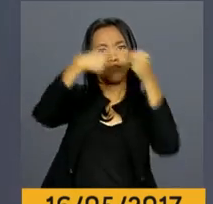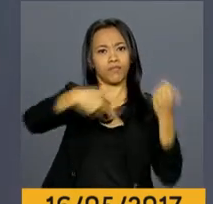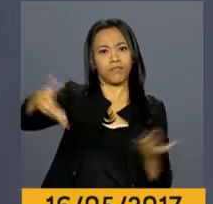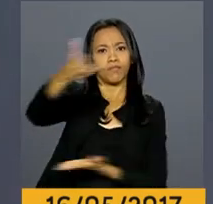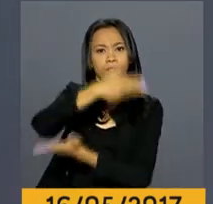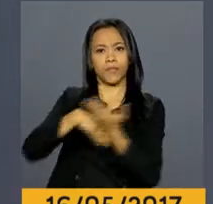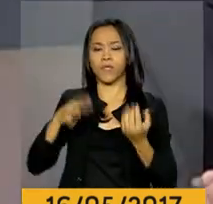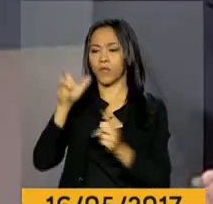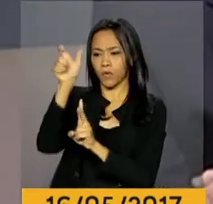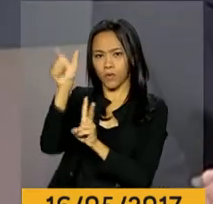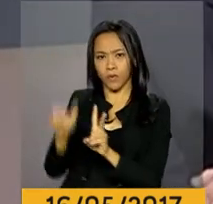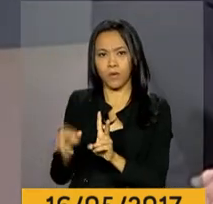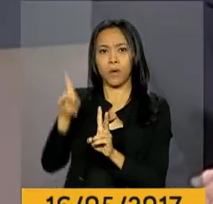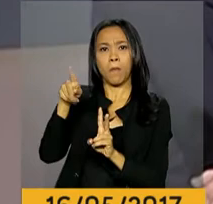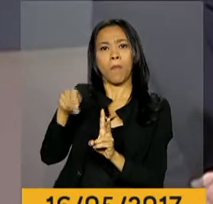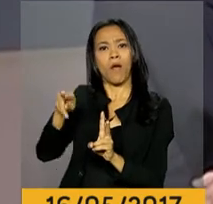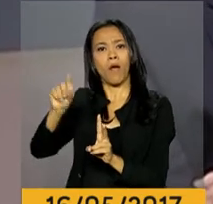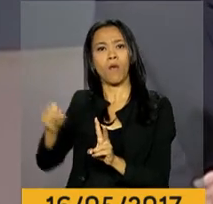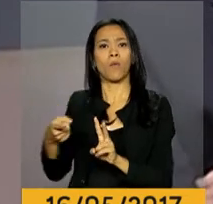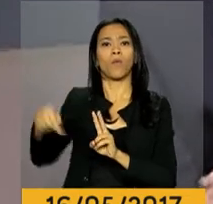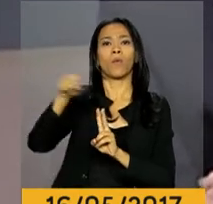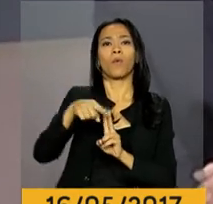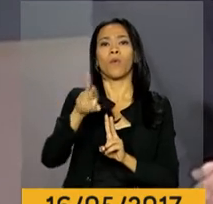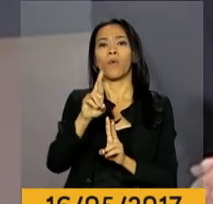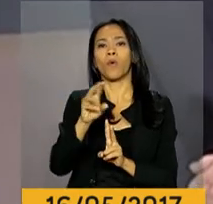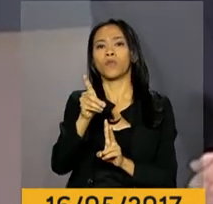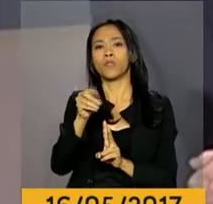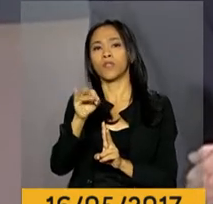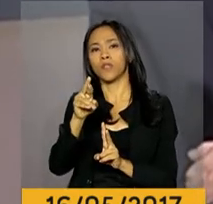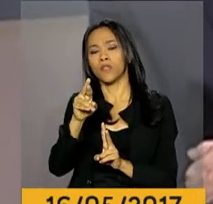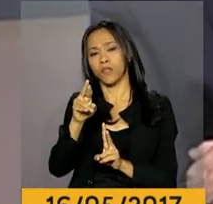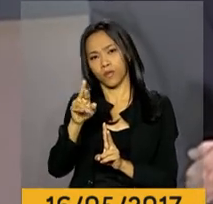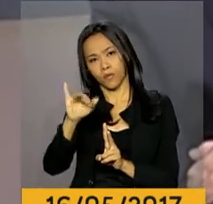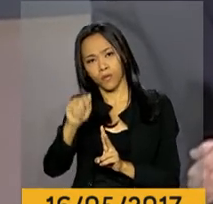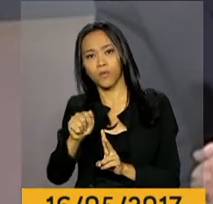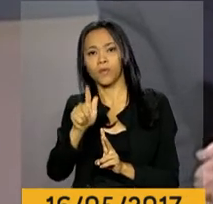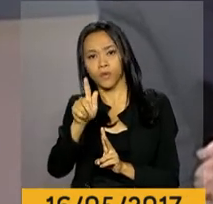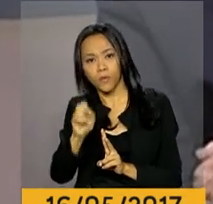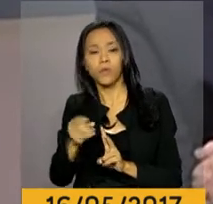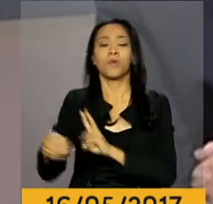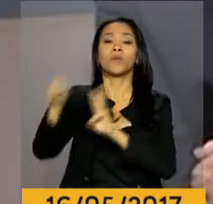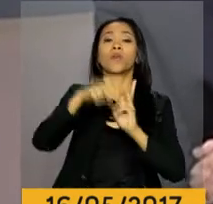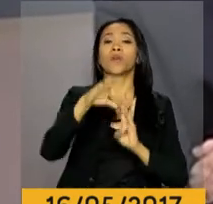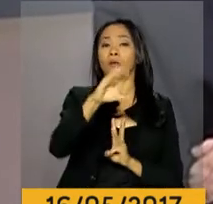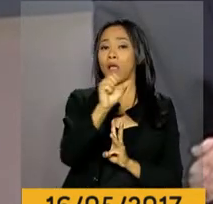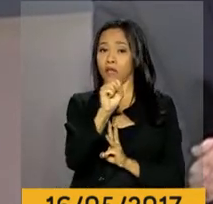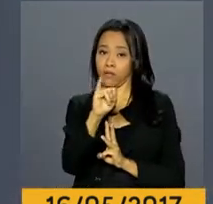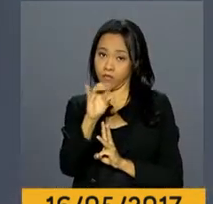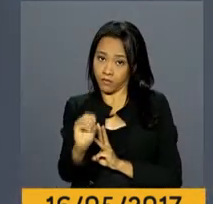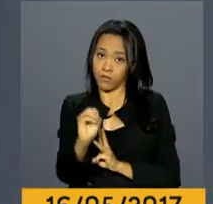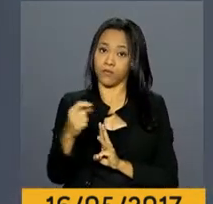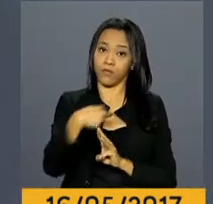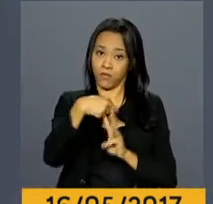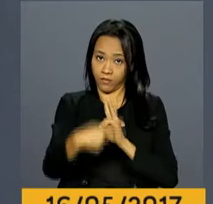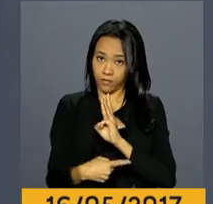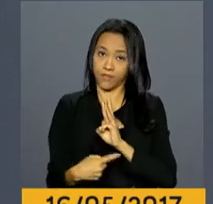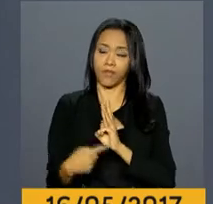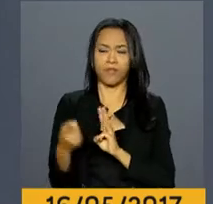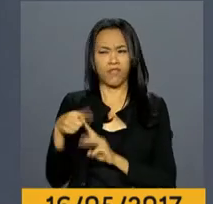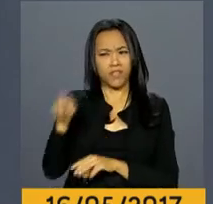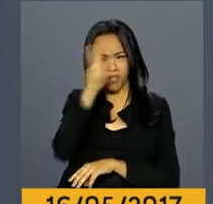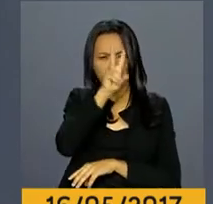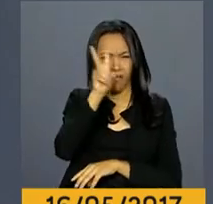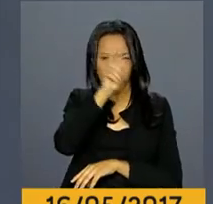o Rodrigo e a que eludiu o Cássio Cunha Lima. Vocês se